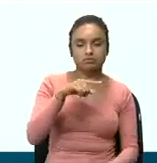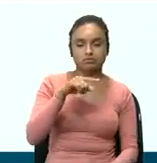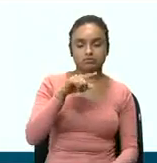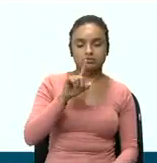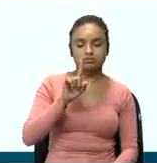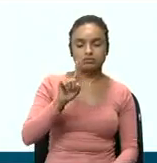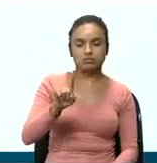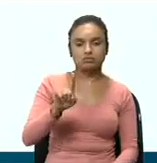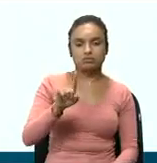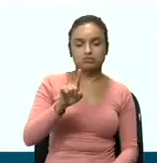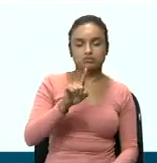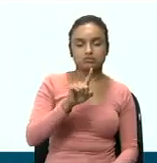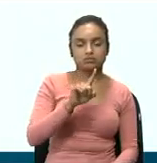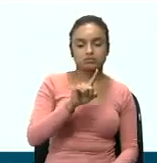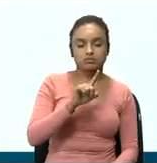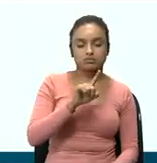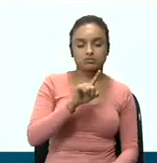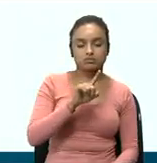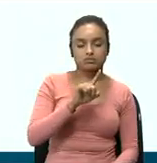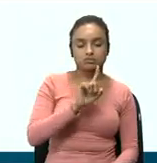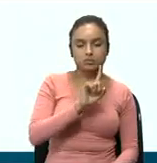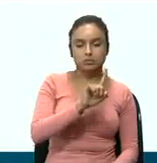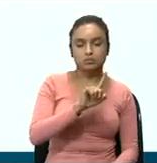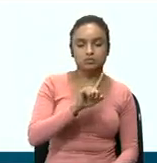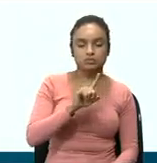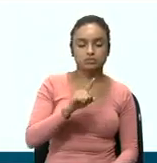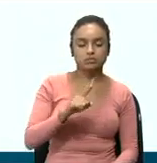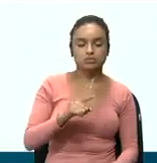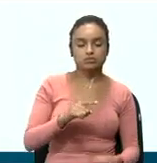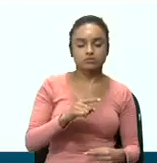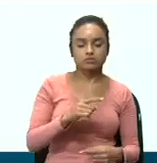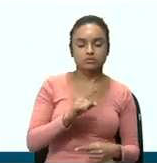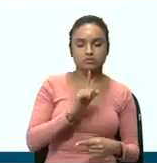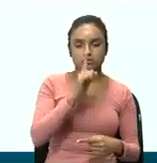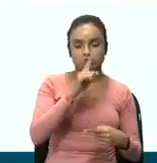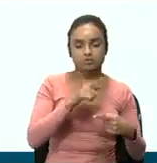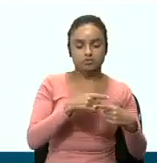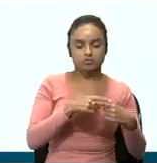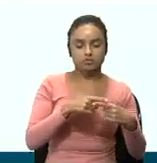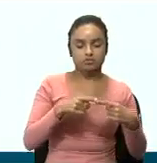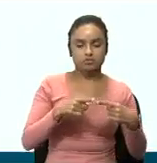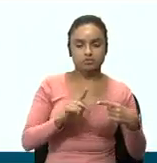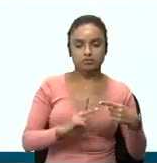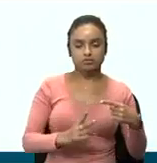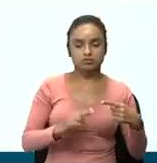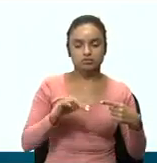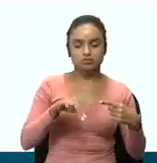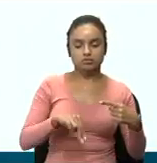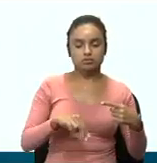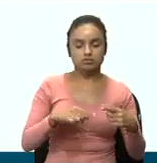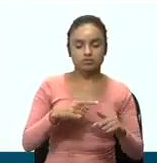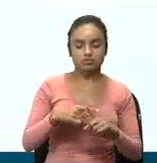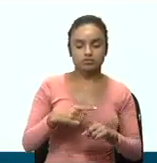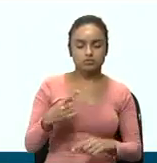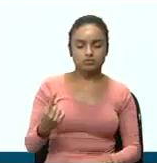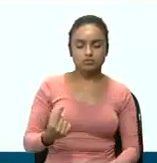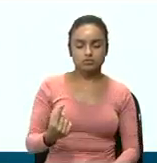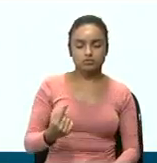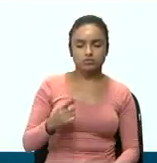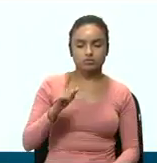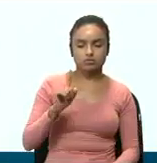2n mais 1, vou pôr entre parênteses, mais 1 elevado ao cubo.